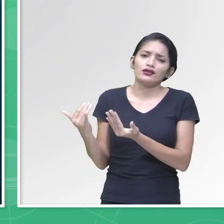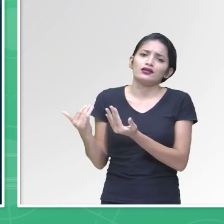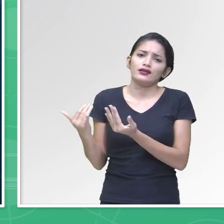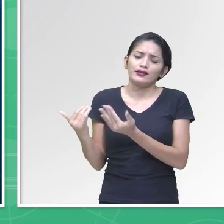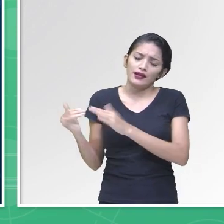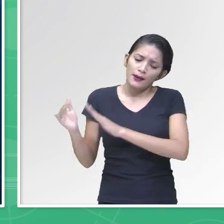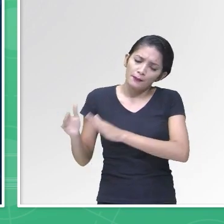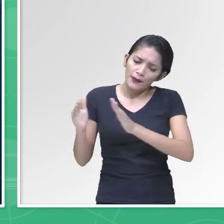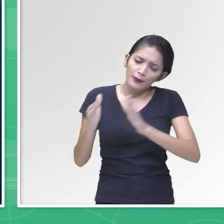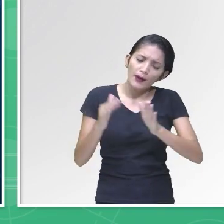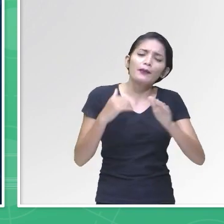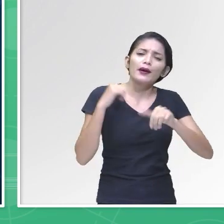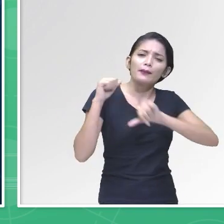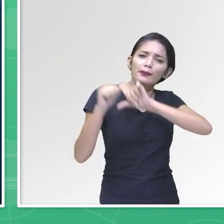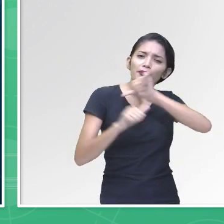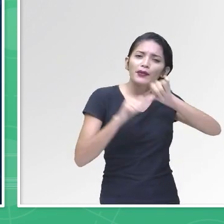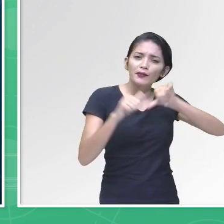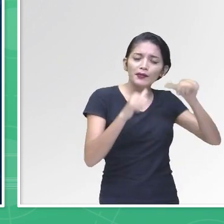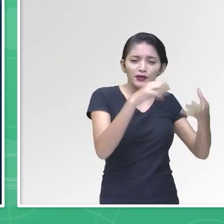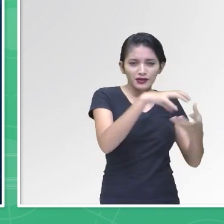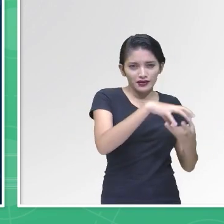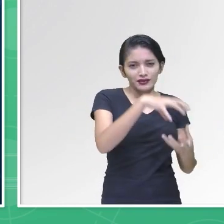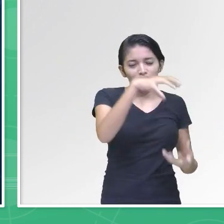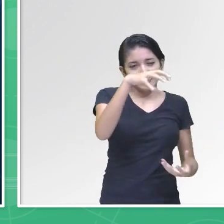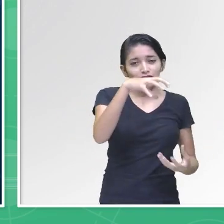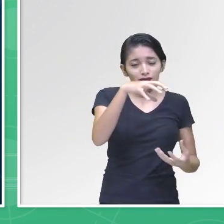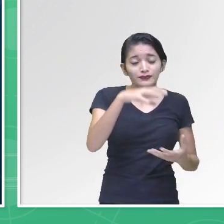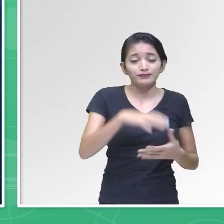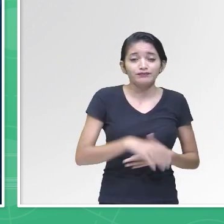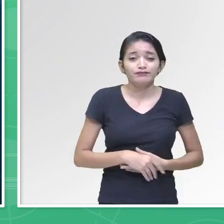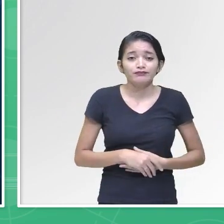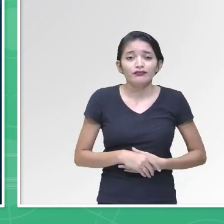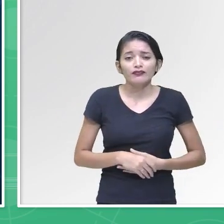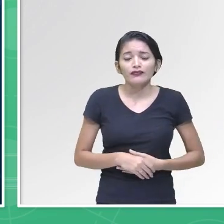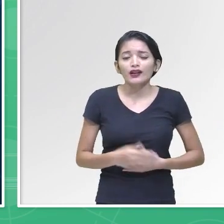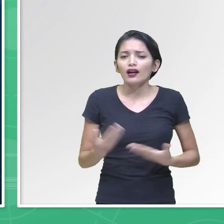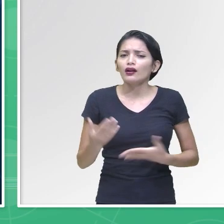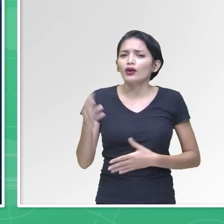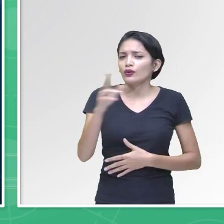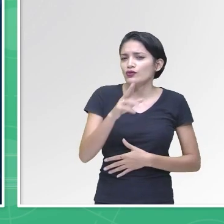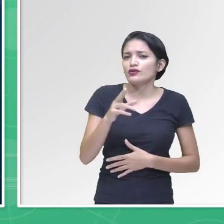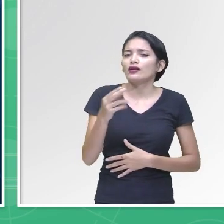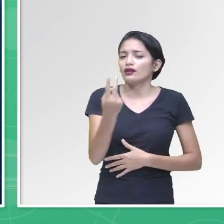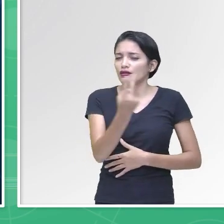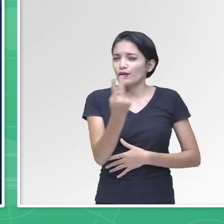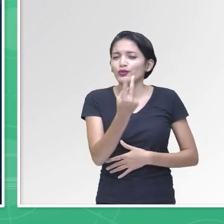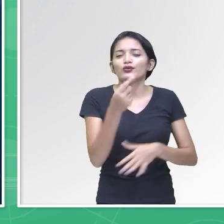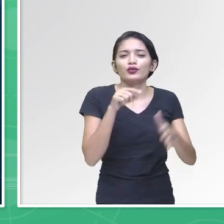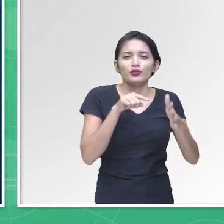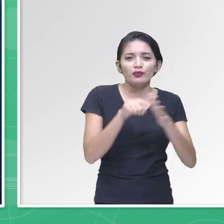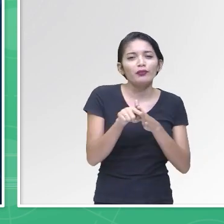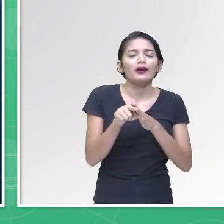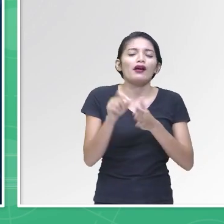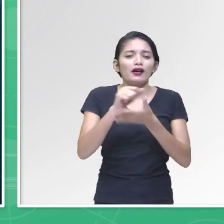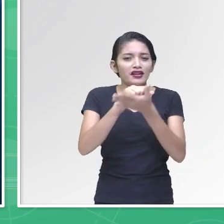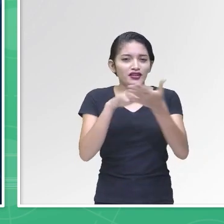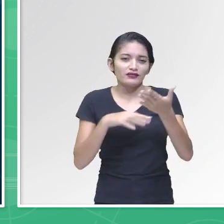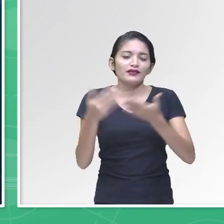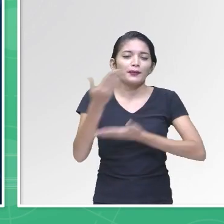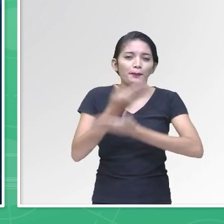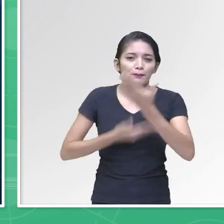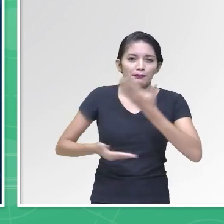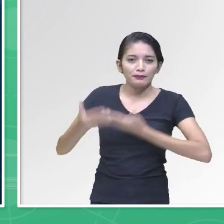de transição para a vida adulta, agora utilizando as duas questões da nossa dinâmica local